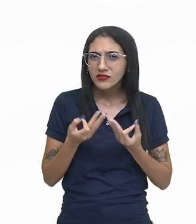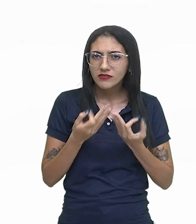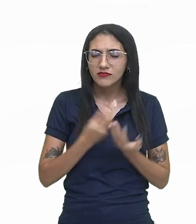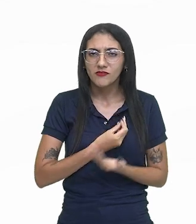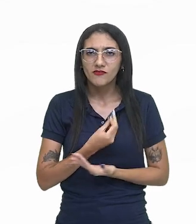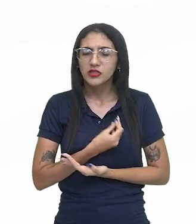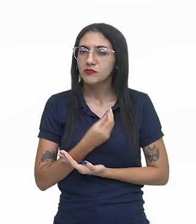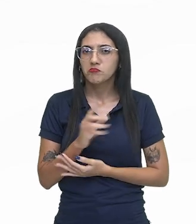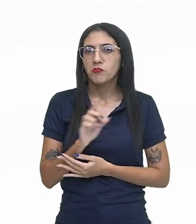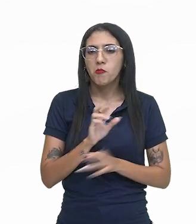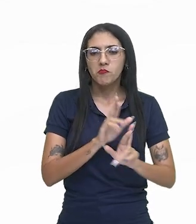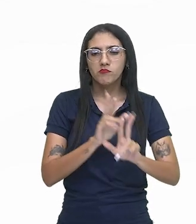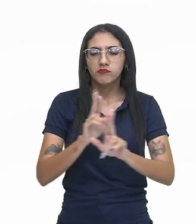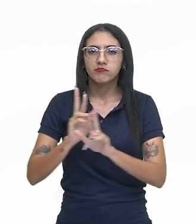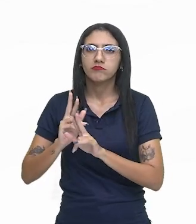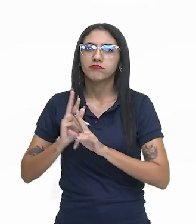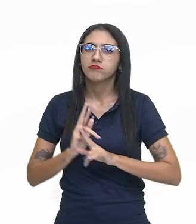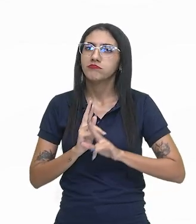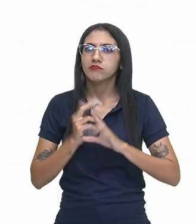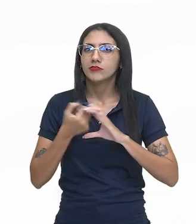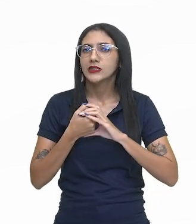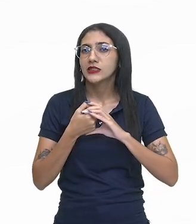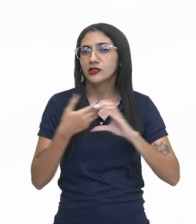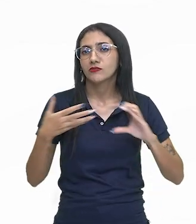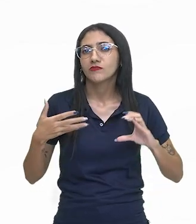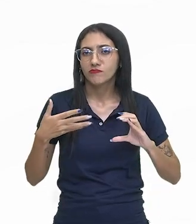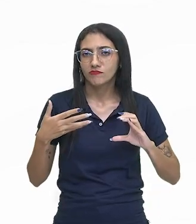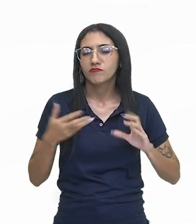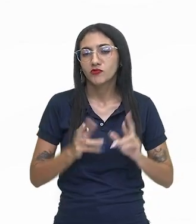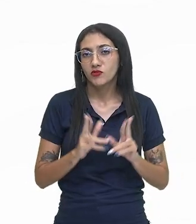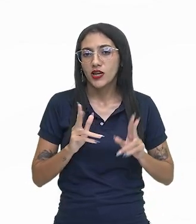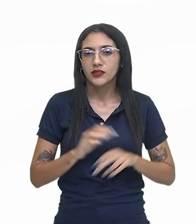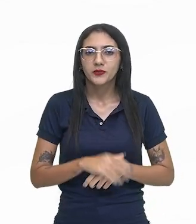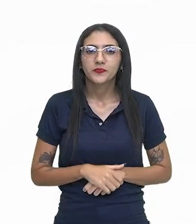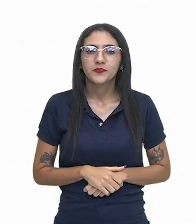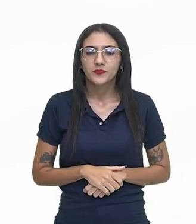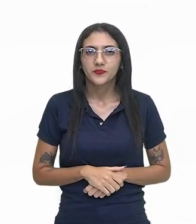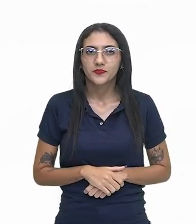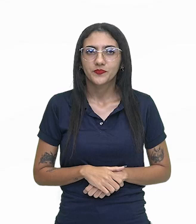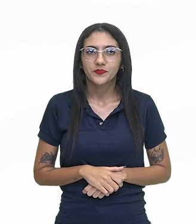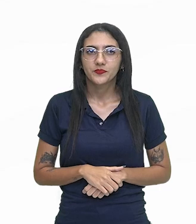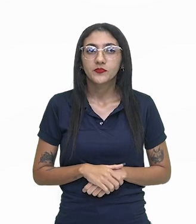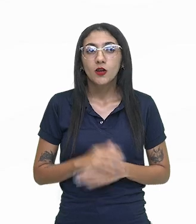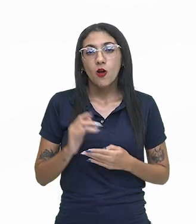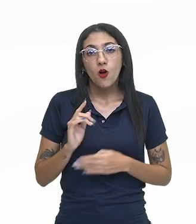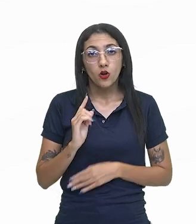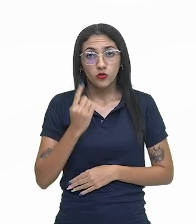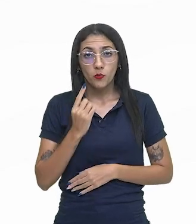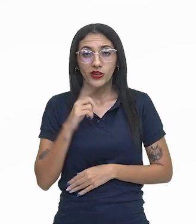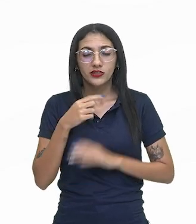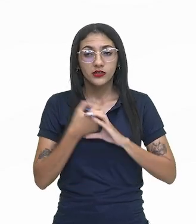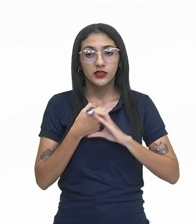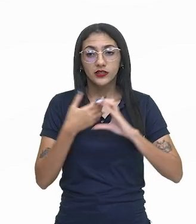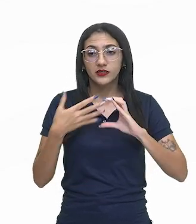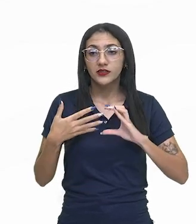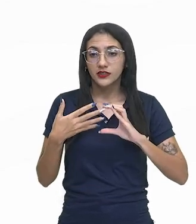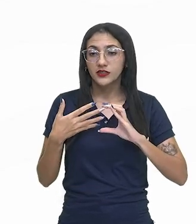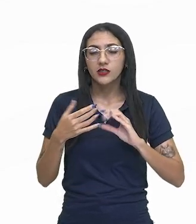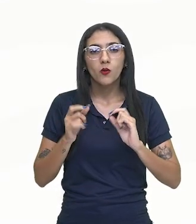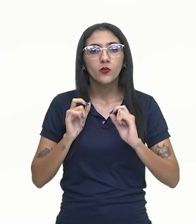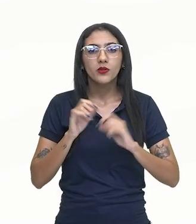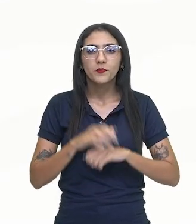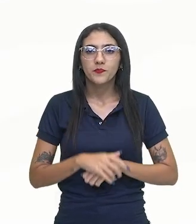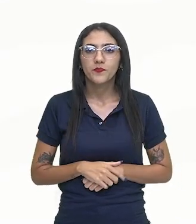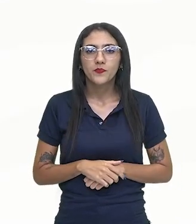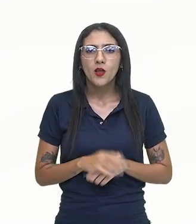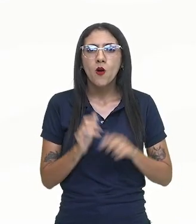Todo mundo tem características diferenciadas. E uma das diferenças que existem aí no mundo é, primeiro de tudo,